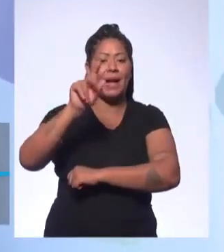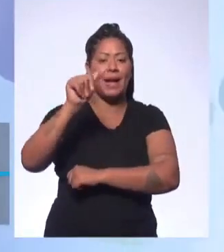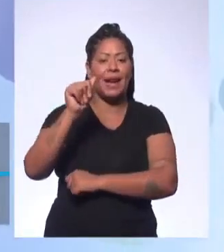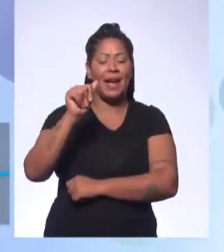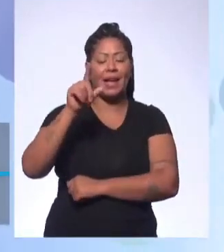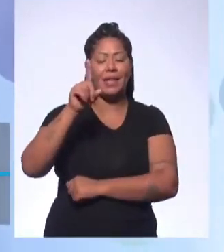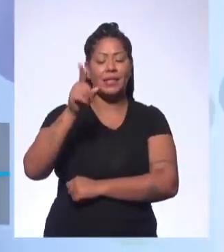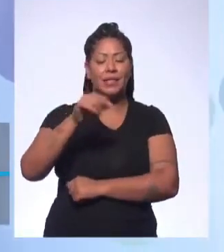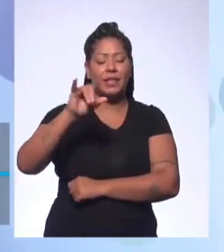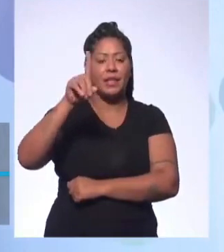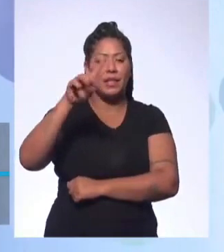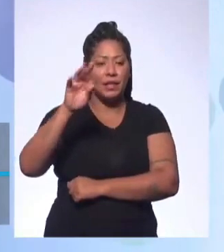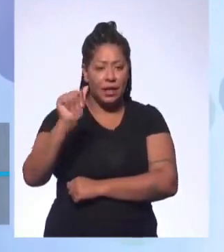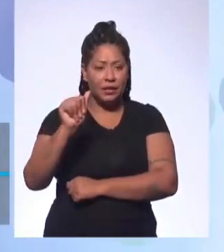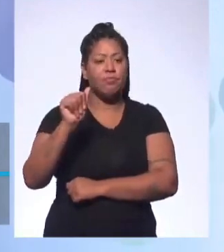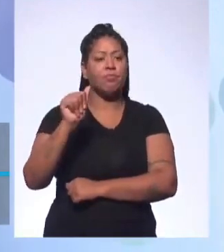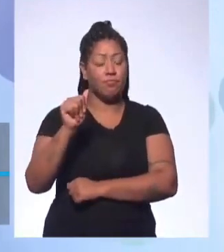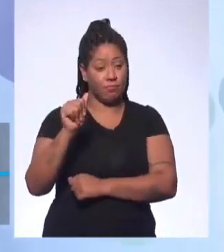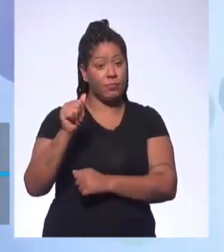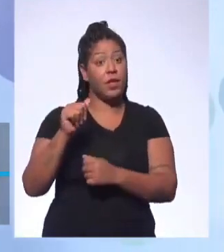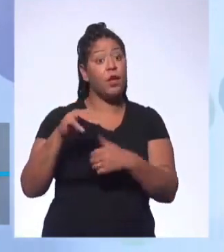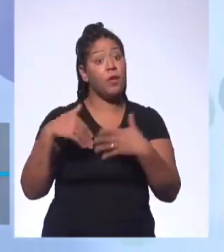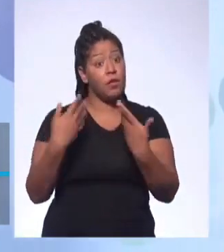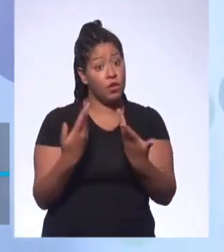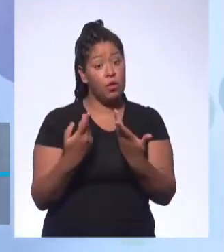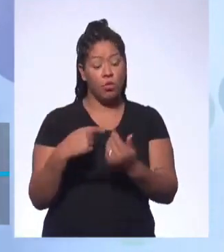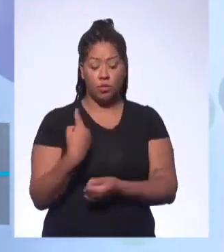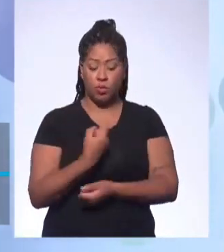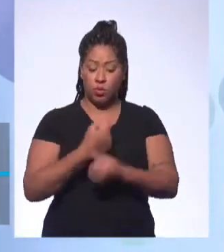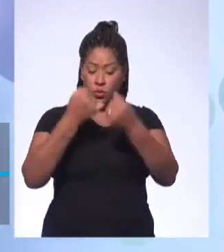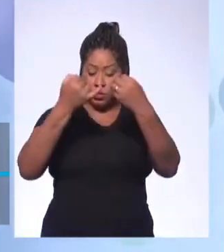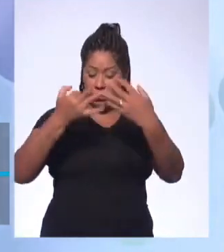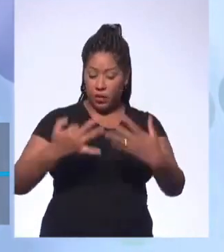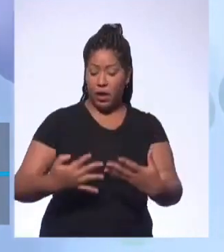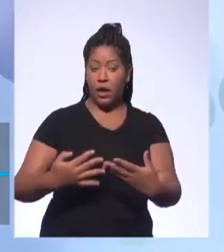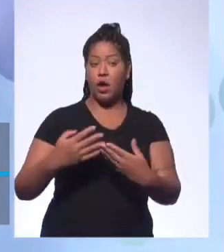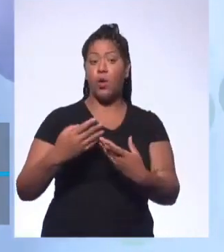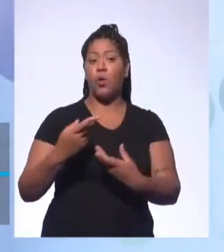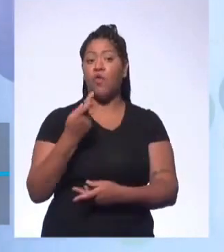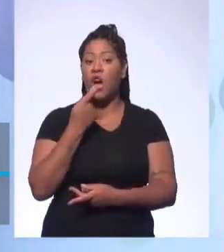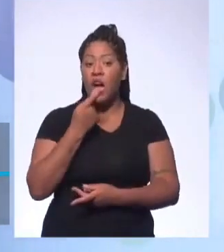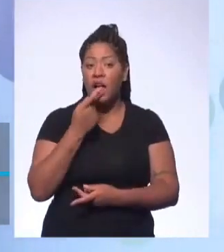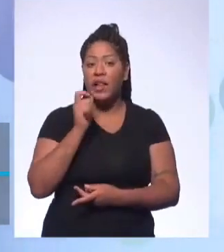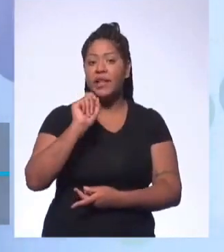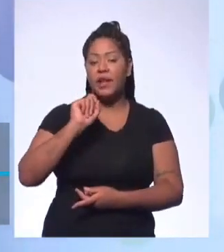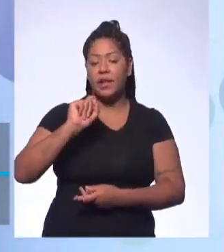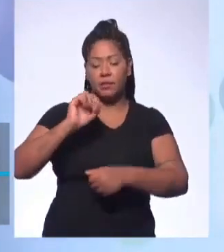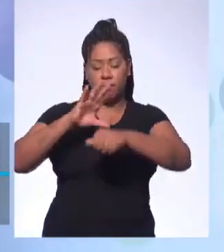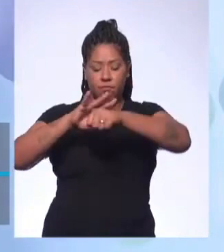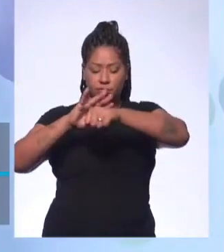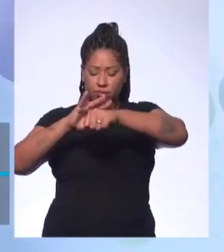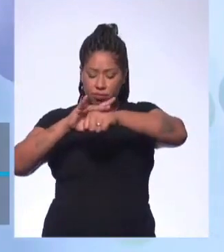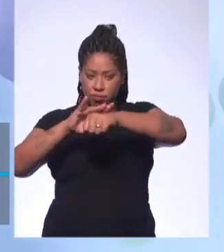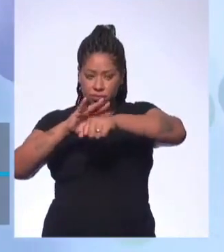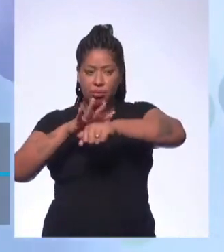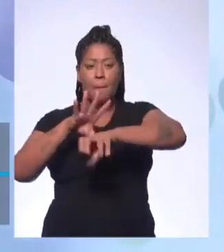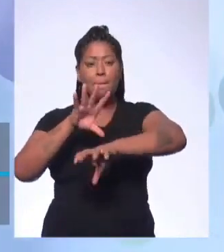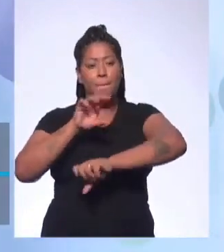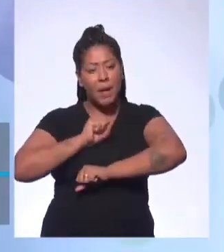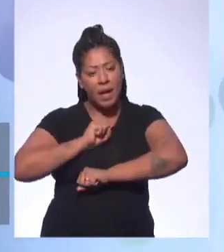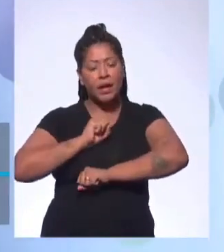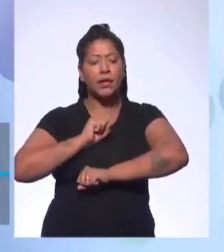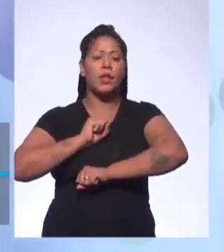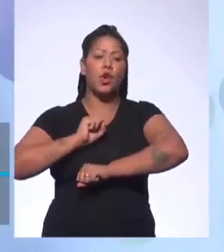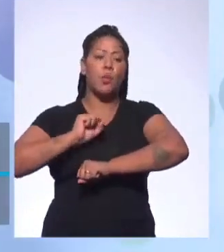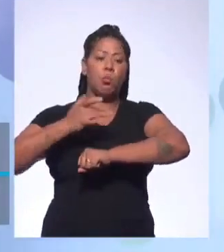quando a gente fala de infecção, a gente está falando que o organismo está sendo atacado ou por um vírus, ou por uma bactéria, ou por um